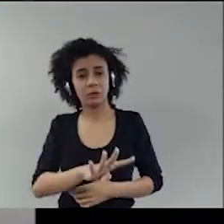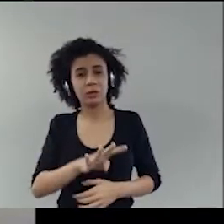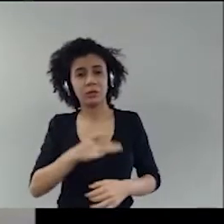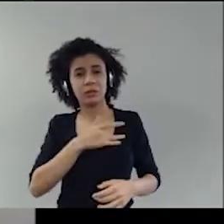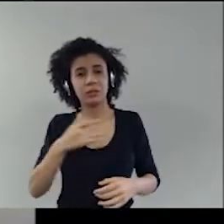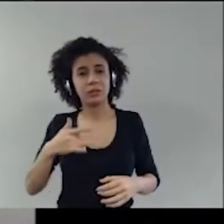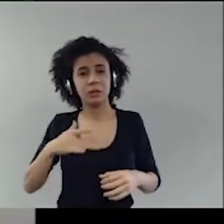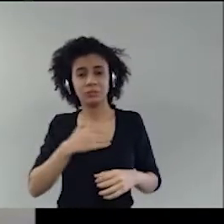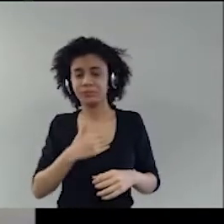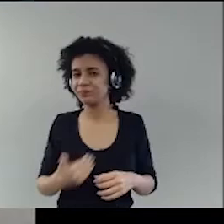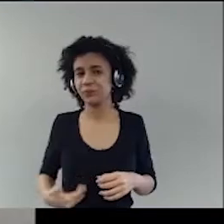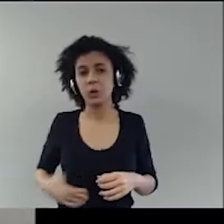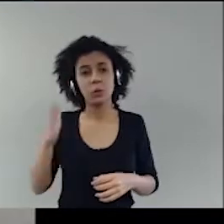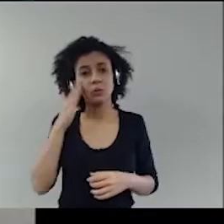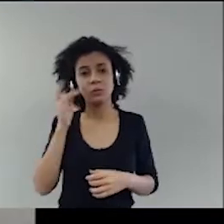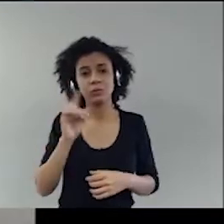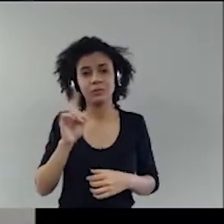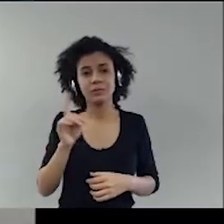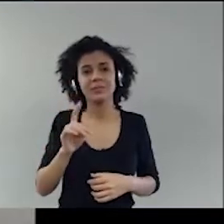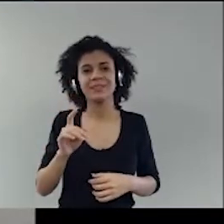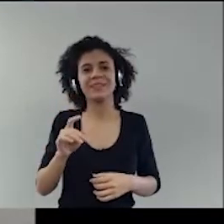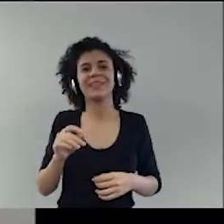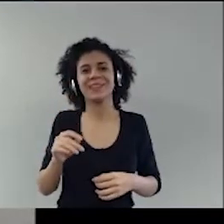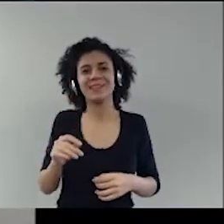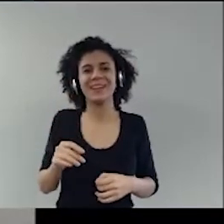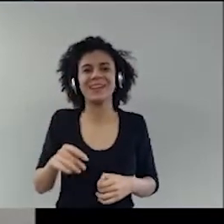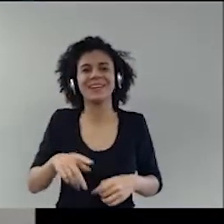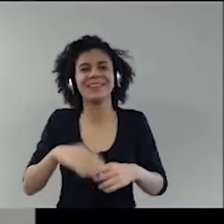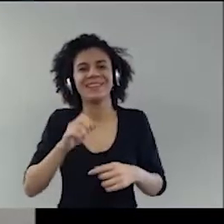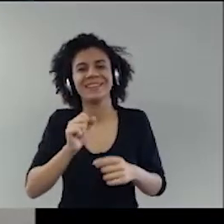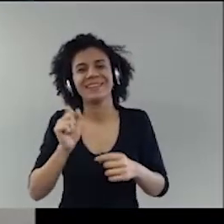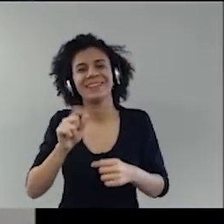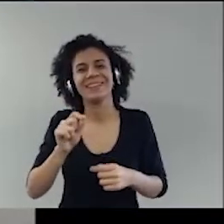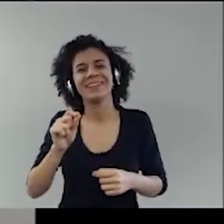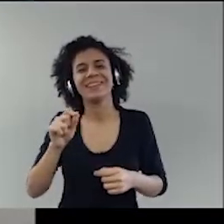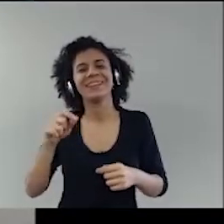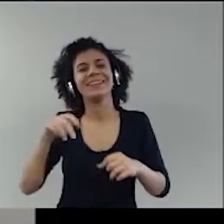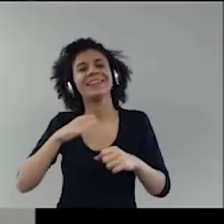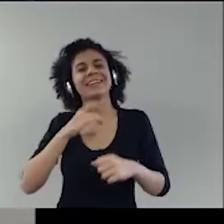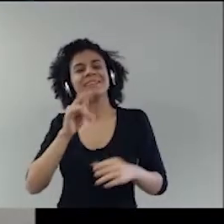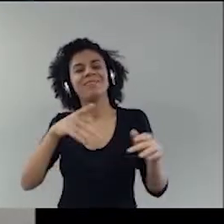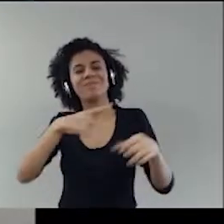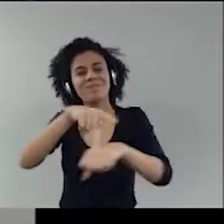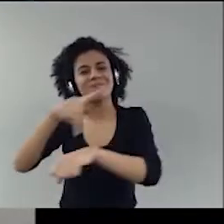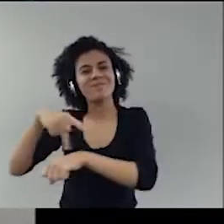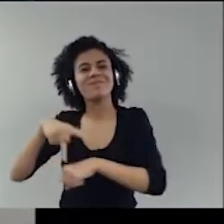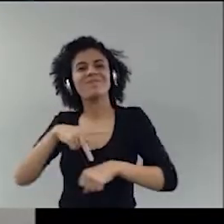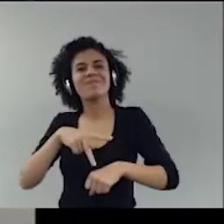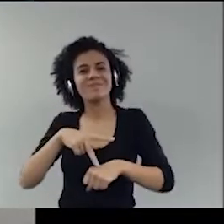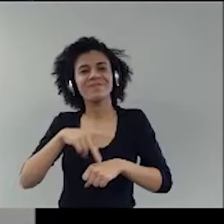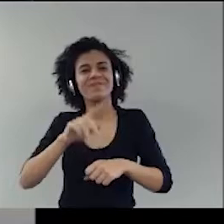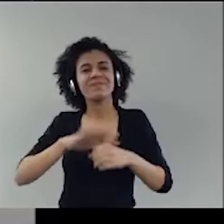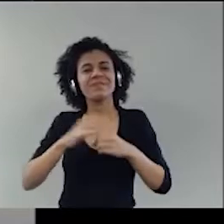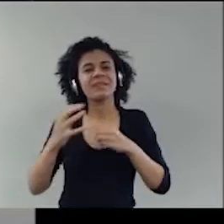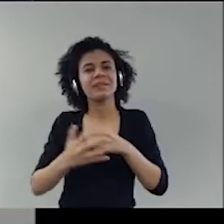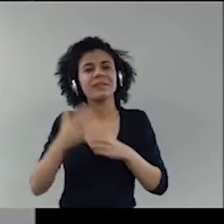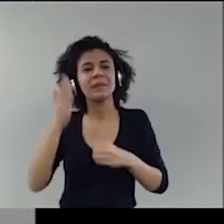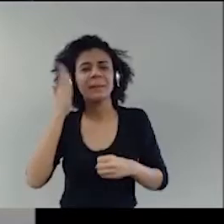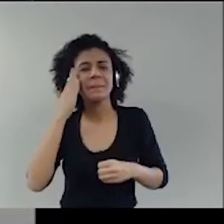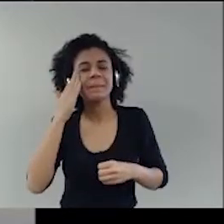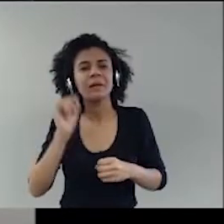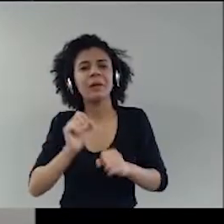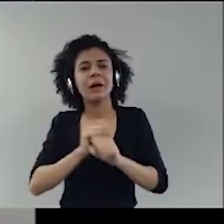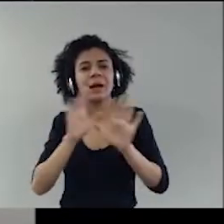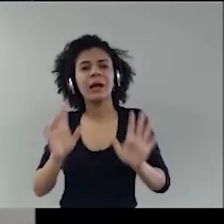brasileira não sabe como é difícil um atendimento público em dados países. E a pandemia deixou isso muito